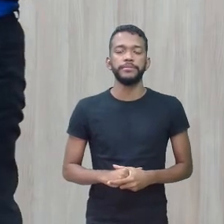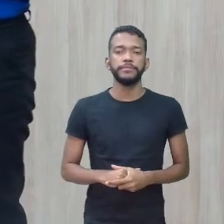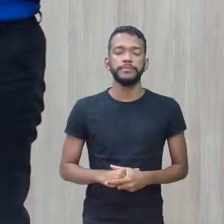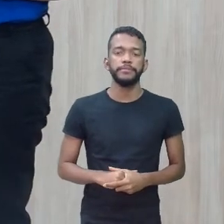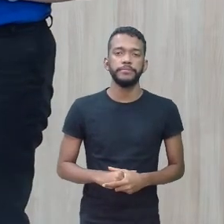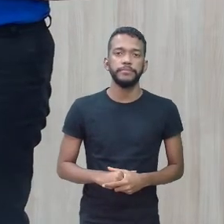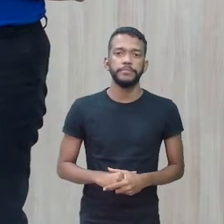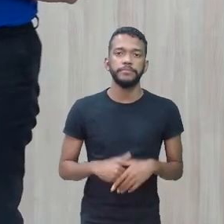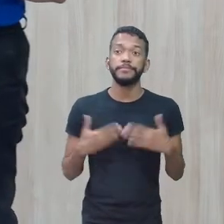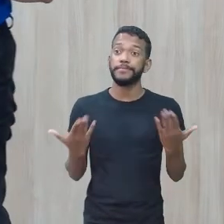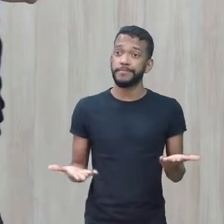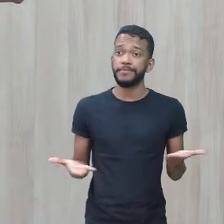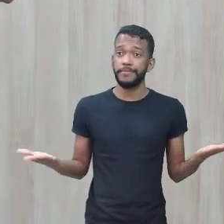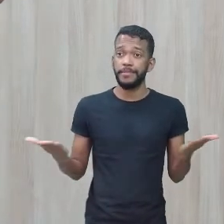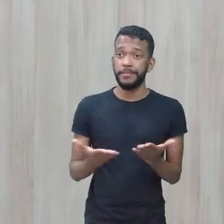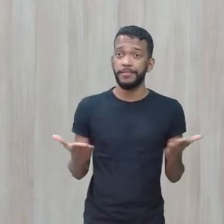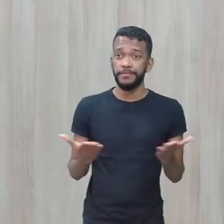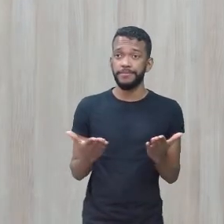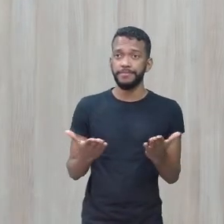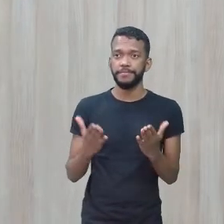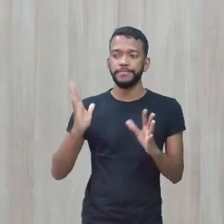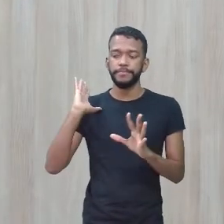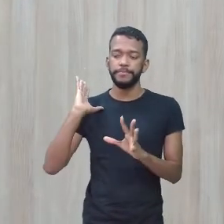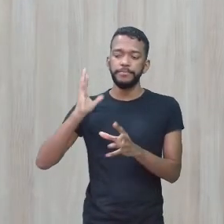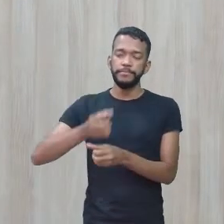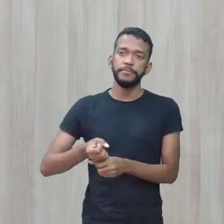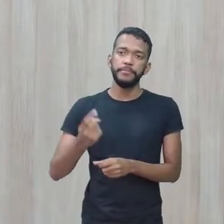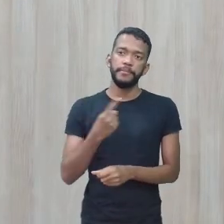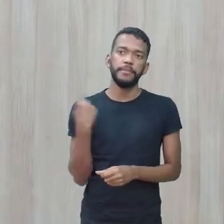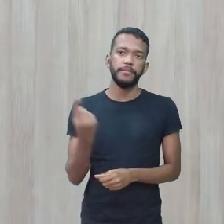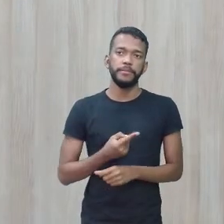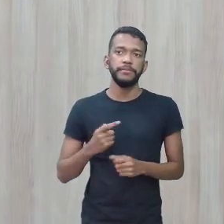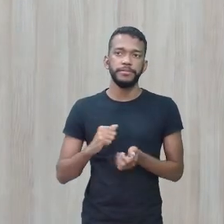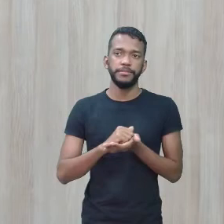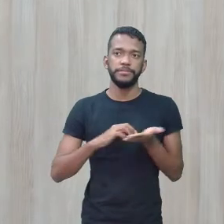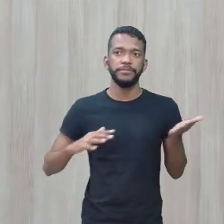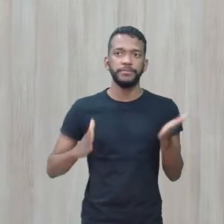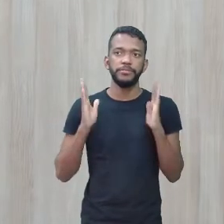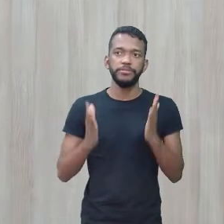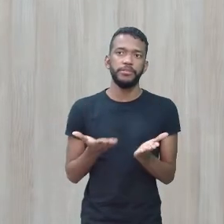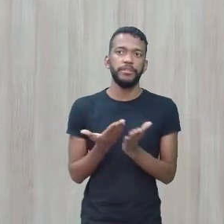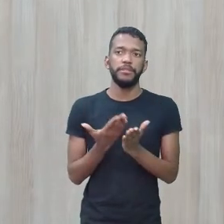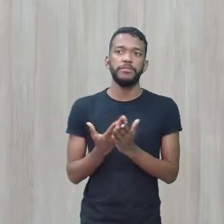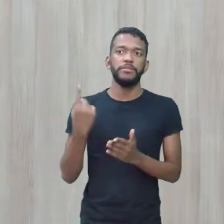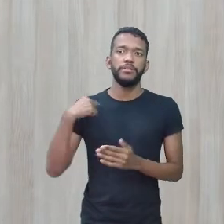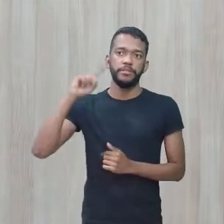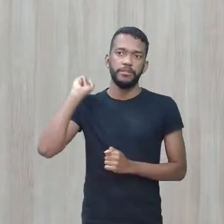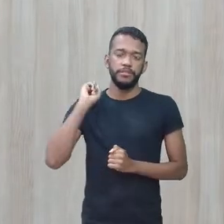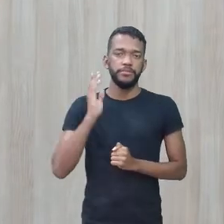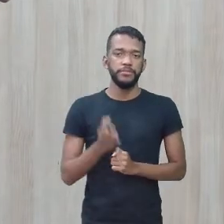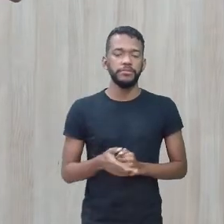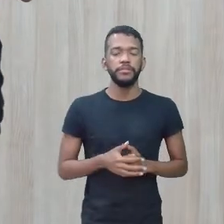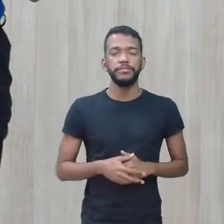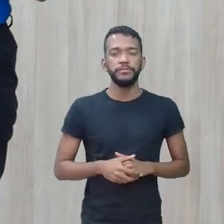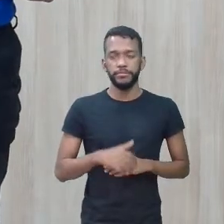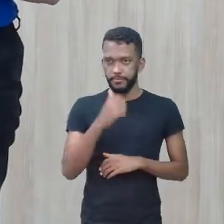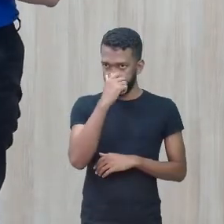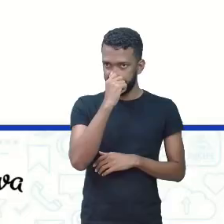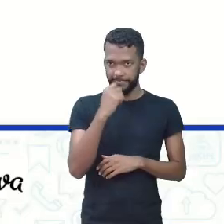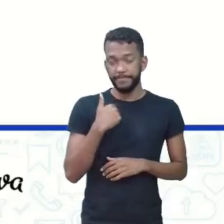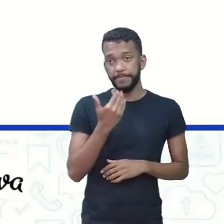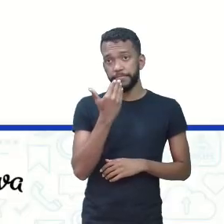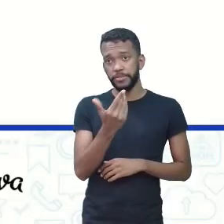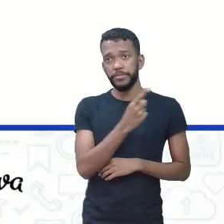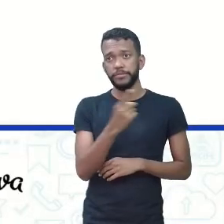Então, aqui, revisitando as nossas atividades da aula anterior, eu pedi que vocês fizessem